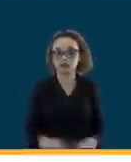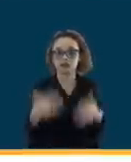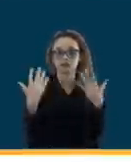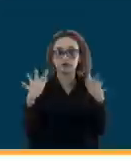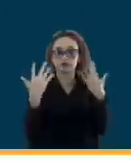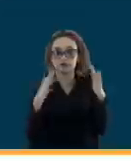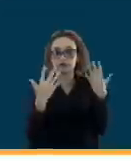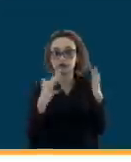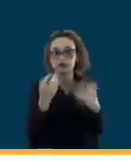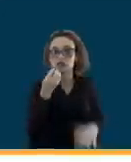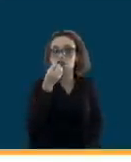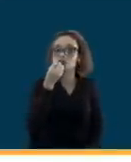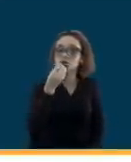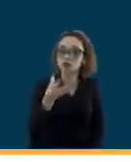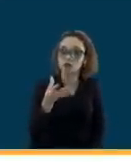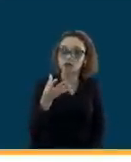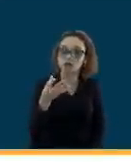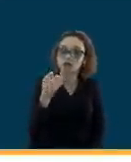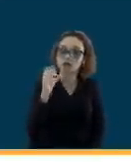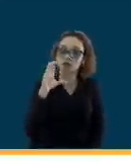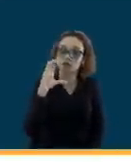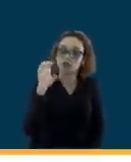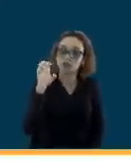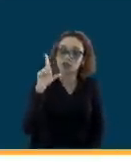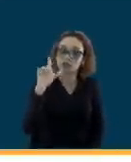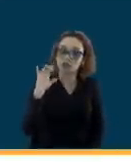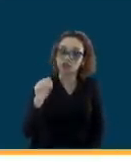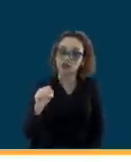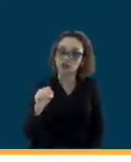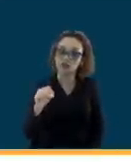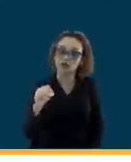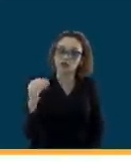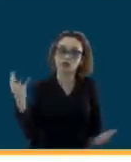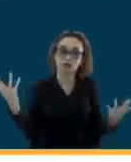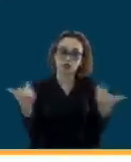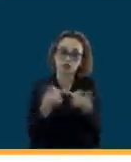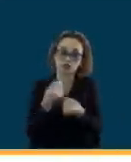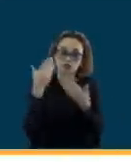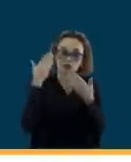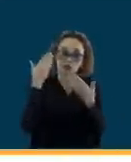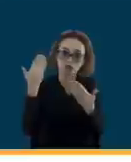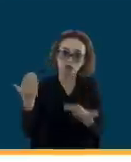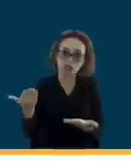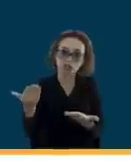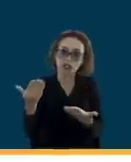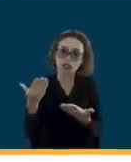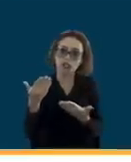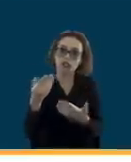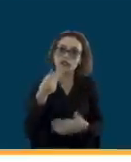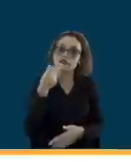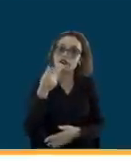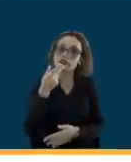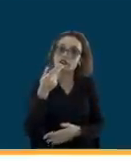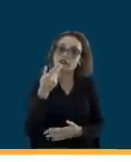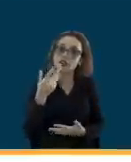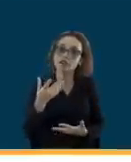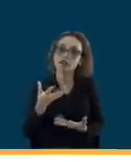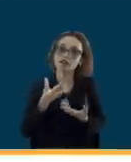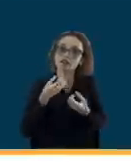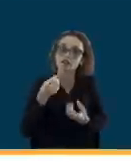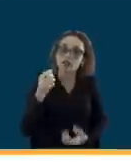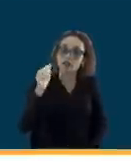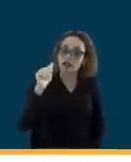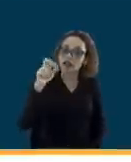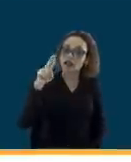Muito bom, Célio. Maravilha, muito obrigado. E com essa fala inspiradora, com esse fio de Ariadne aí, que nós todos estamos